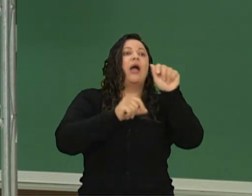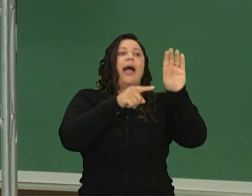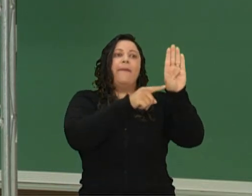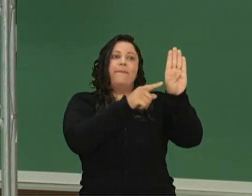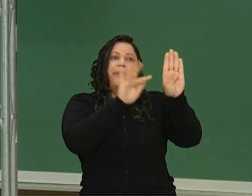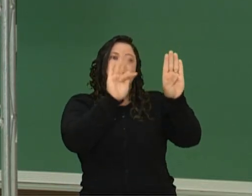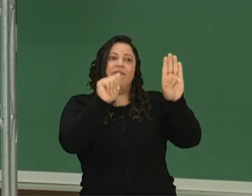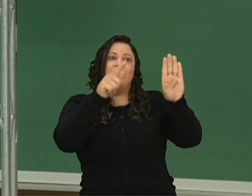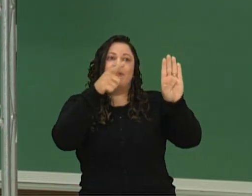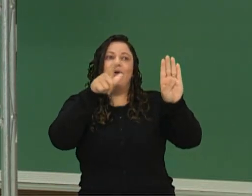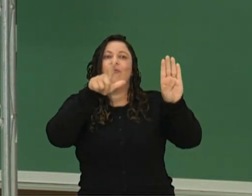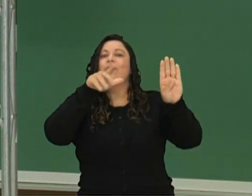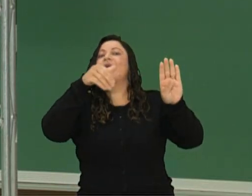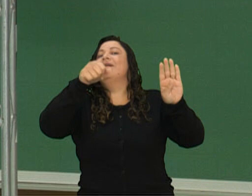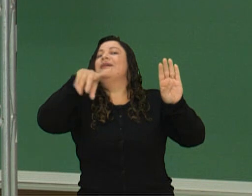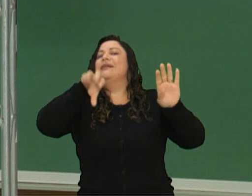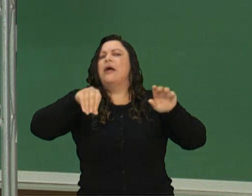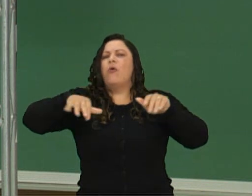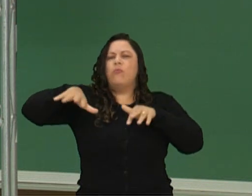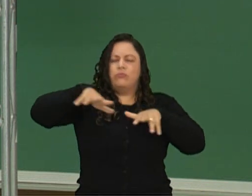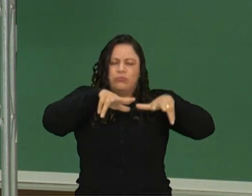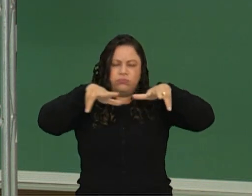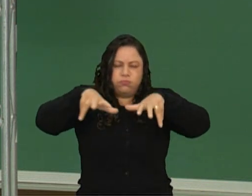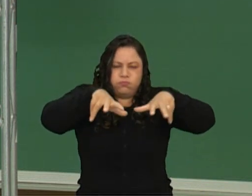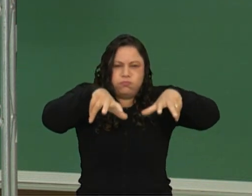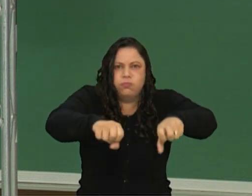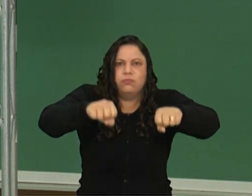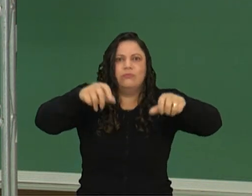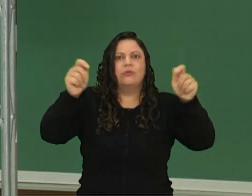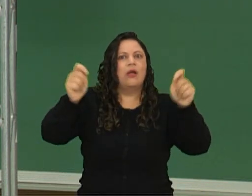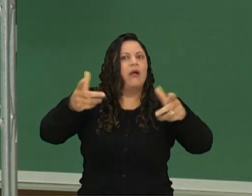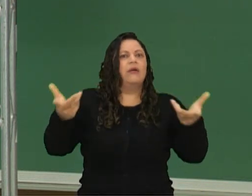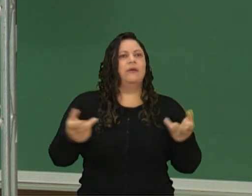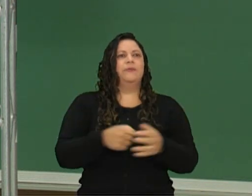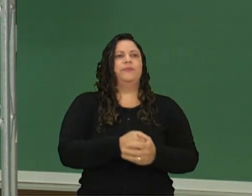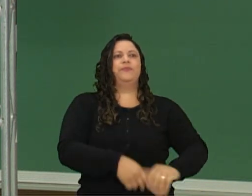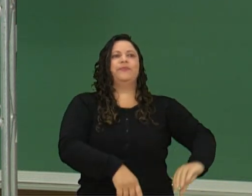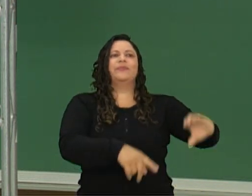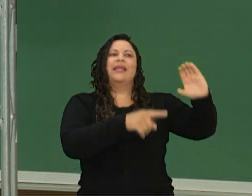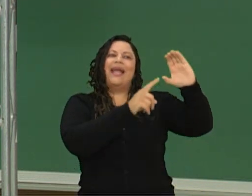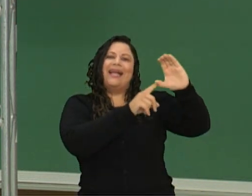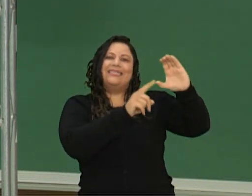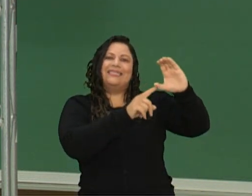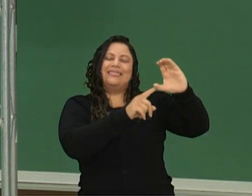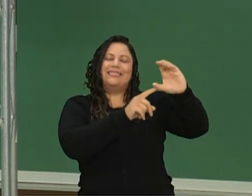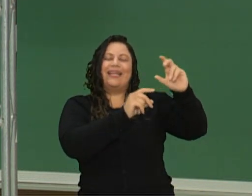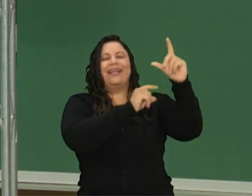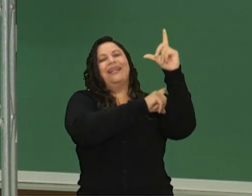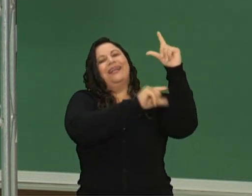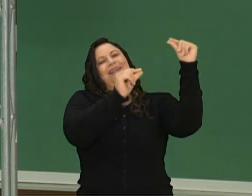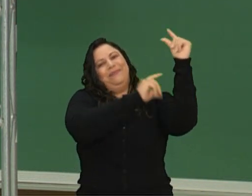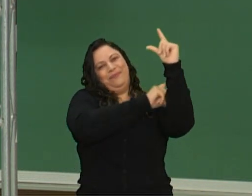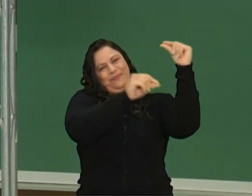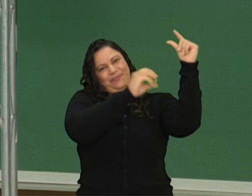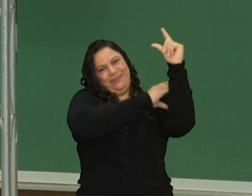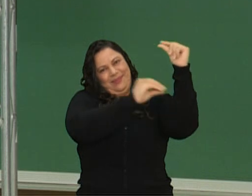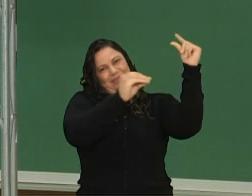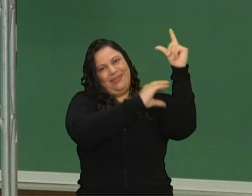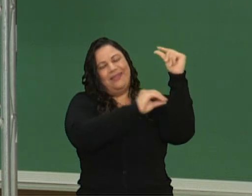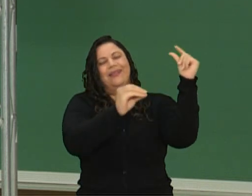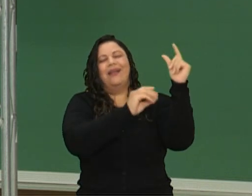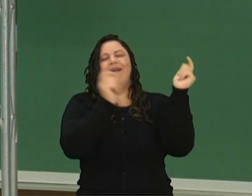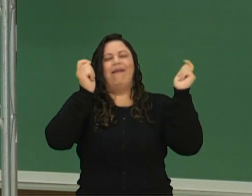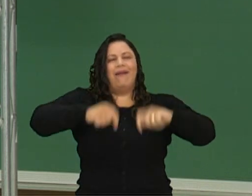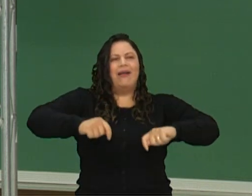letra correta? Eu tenho certeza que vocês acertaram, hein? Vamos descobrir. É a letra C, a gralha azul. O